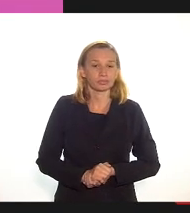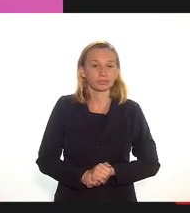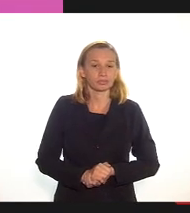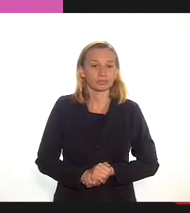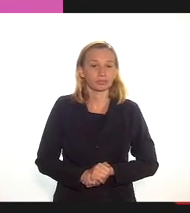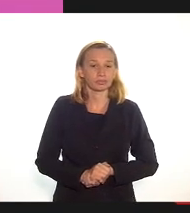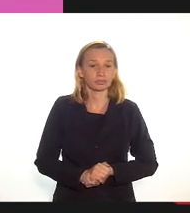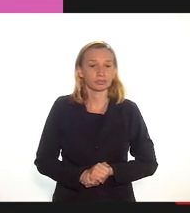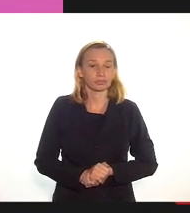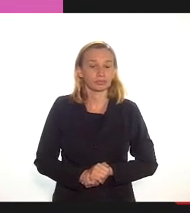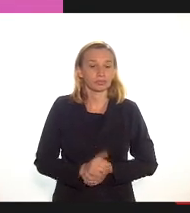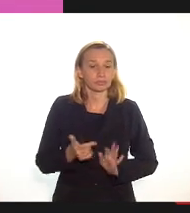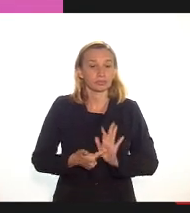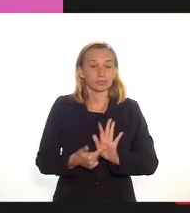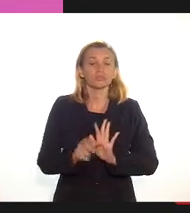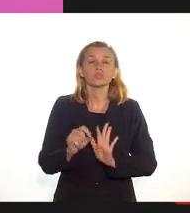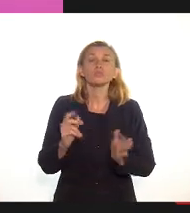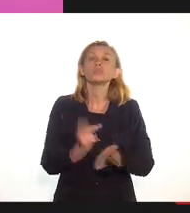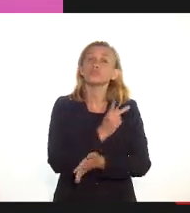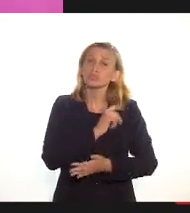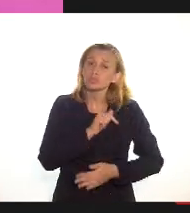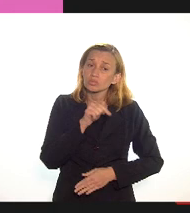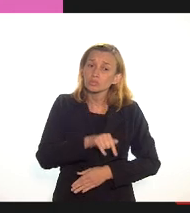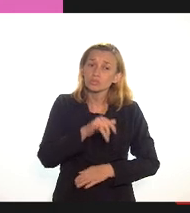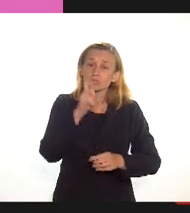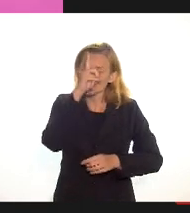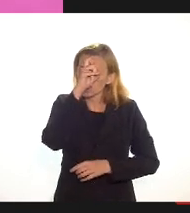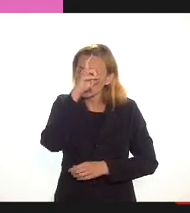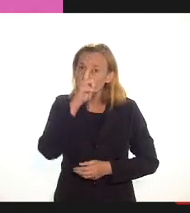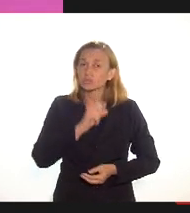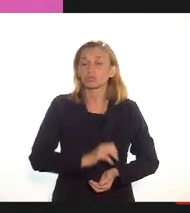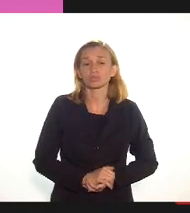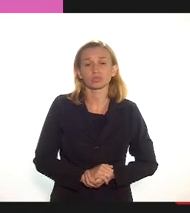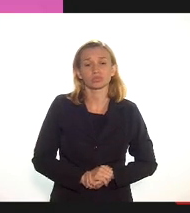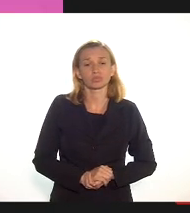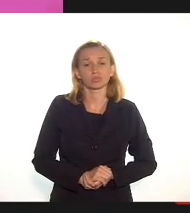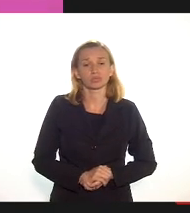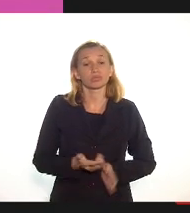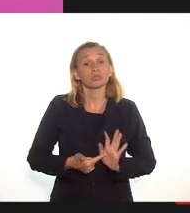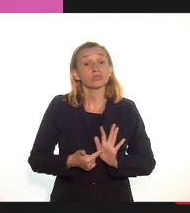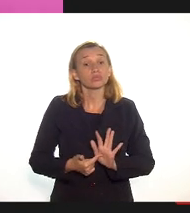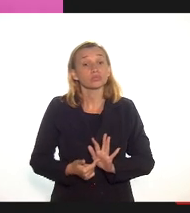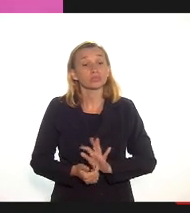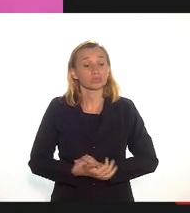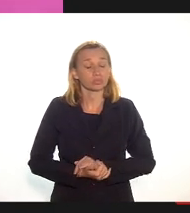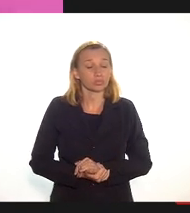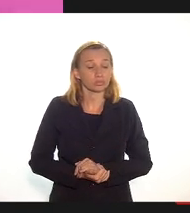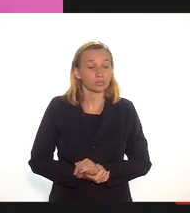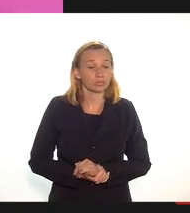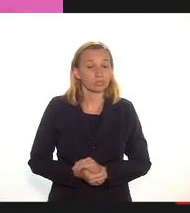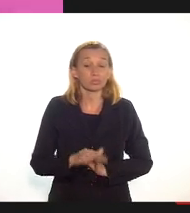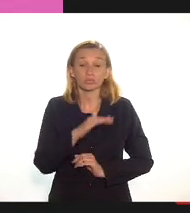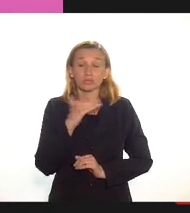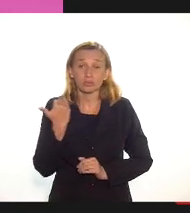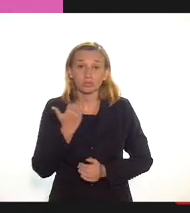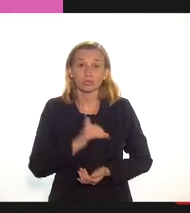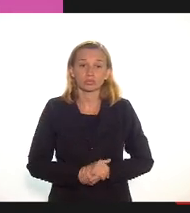caracterizando o que está acontecendo aqui nos hospitais, né? Caracterizar as